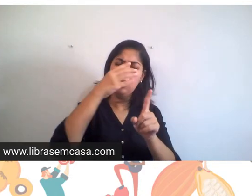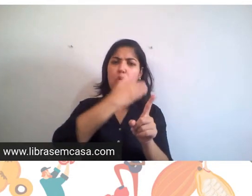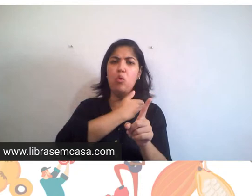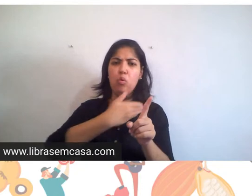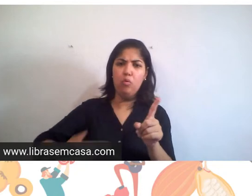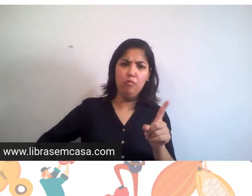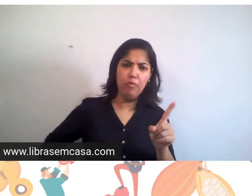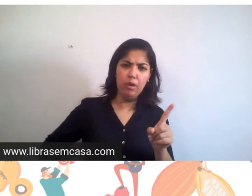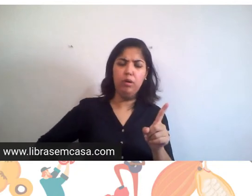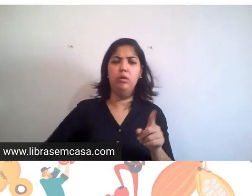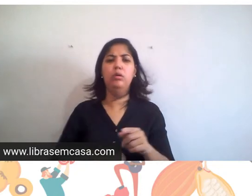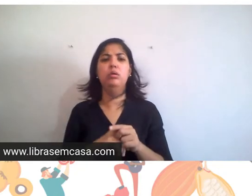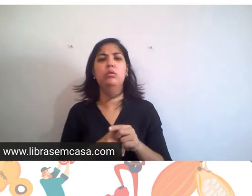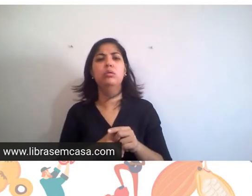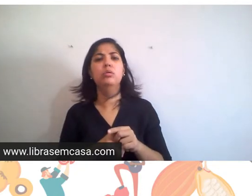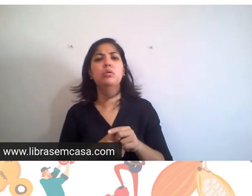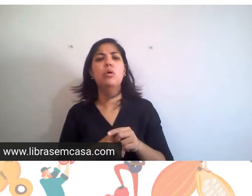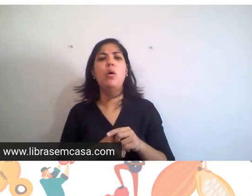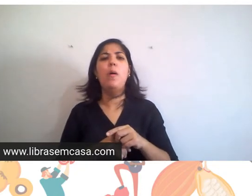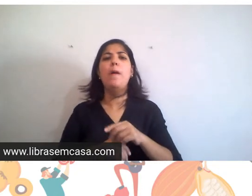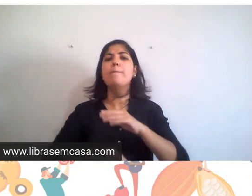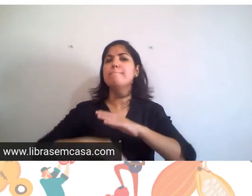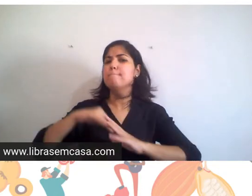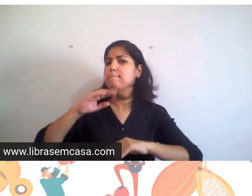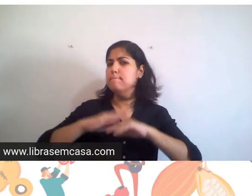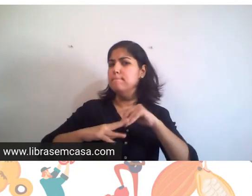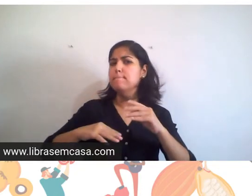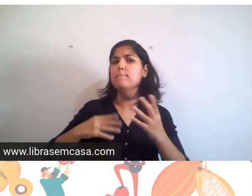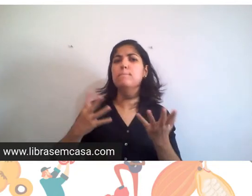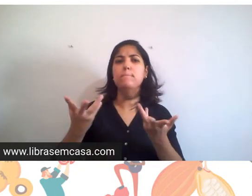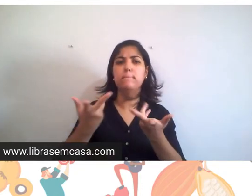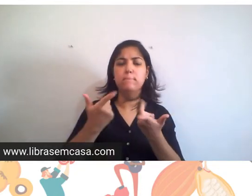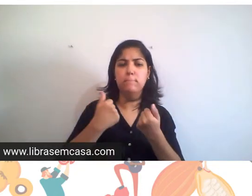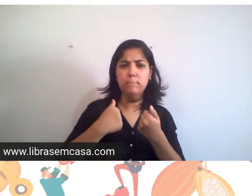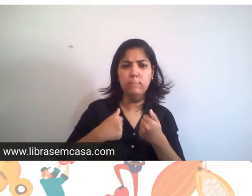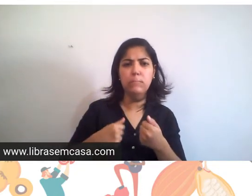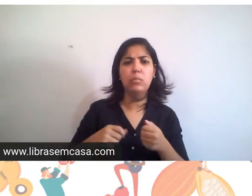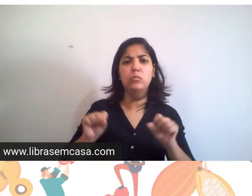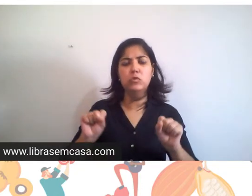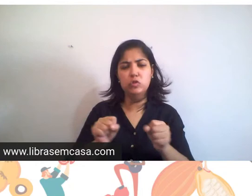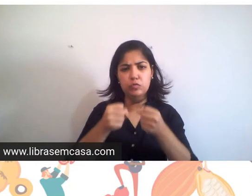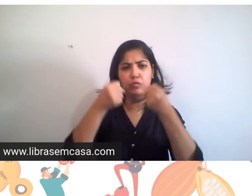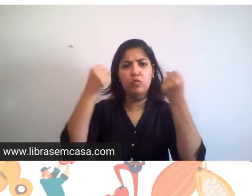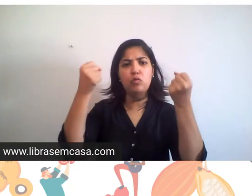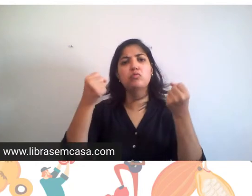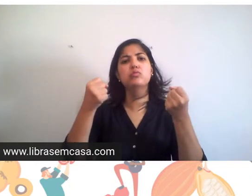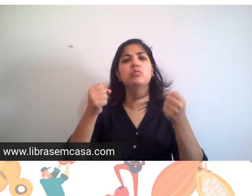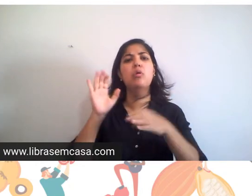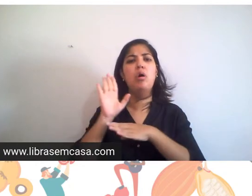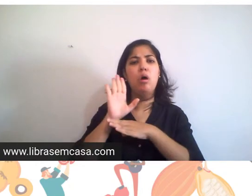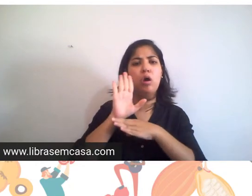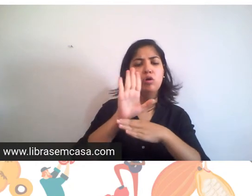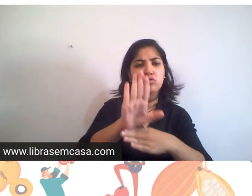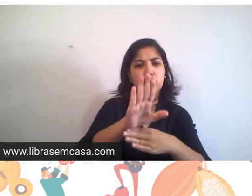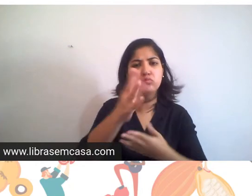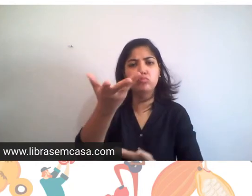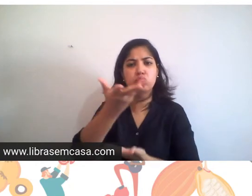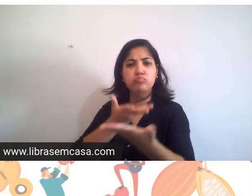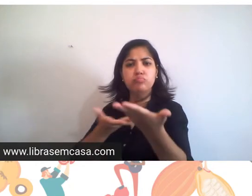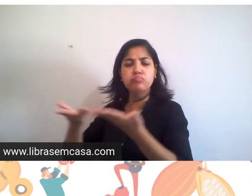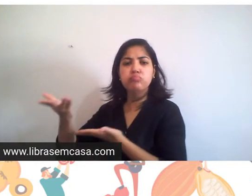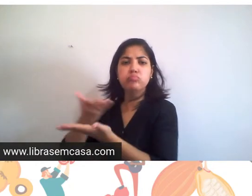públicas, boas práticas que promovam e que garantam quantitativa e qualitativamente os bens comuns em